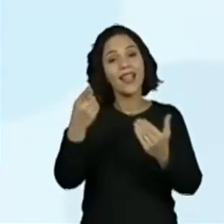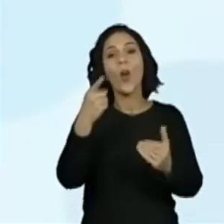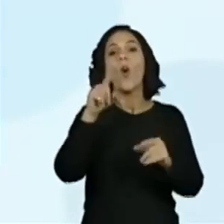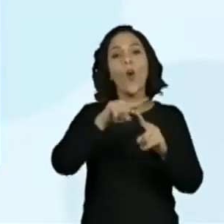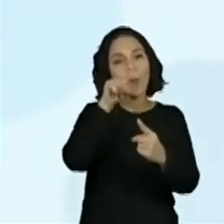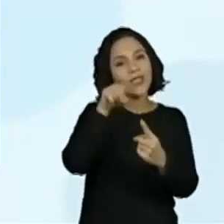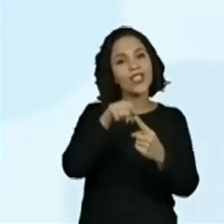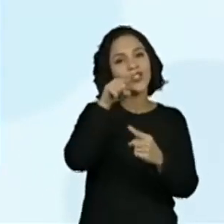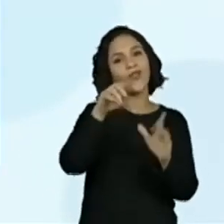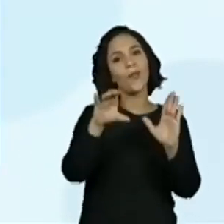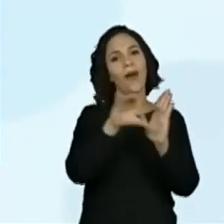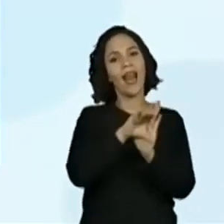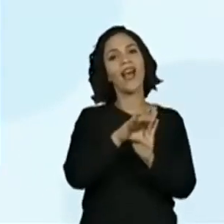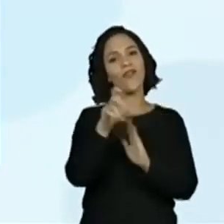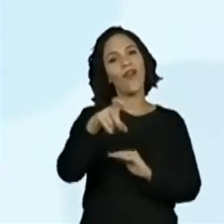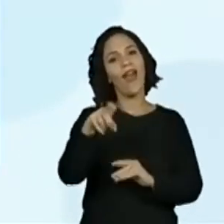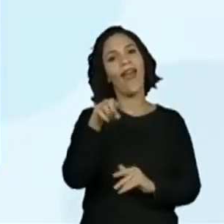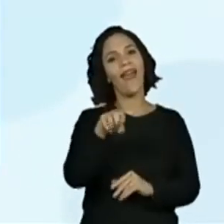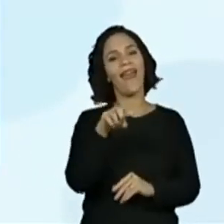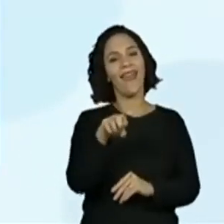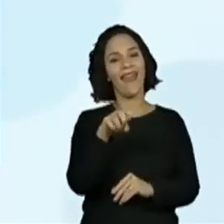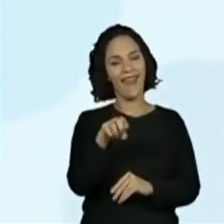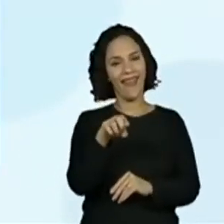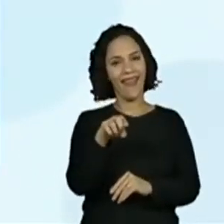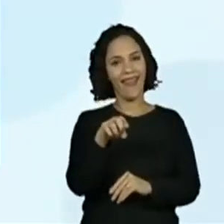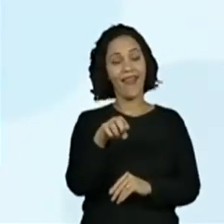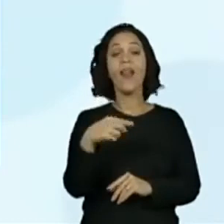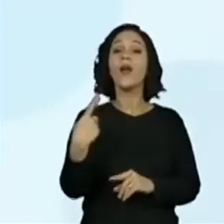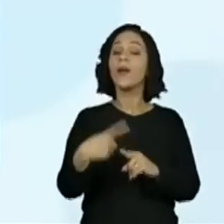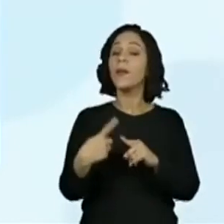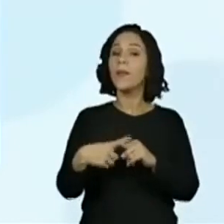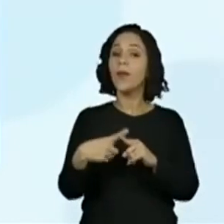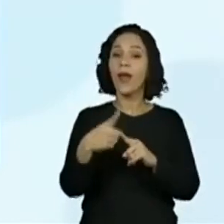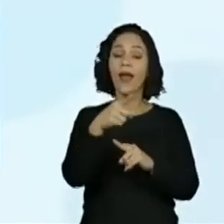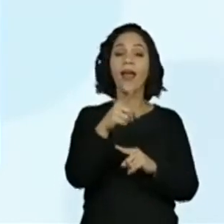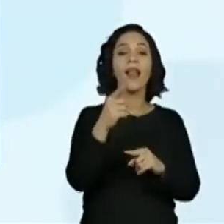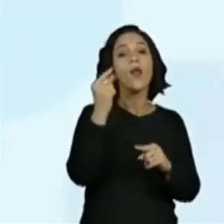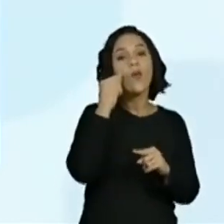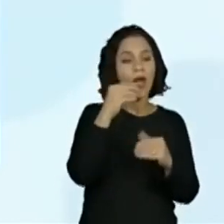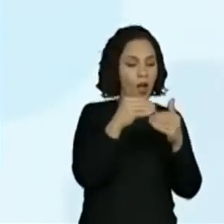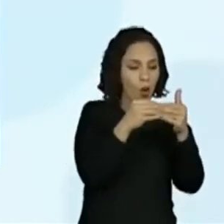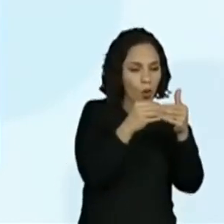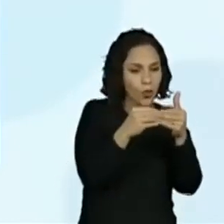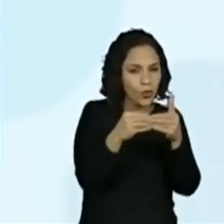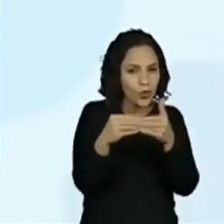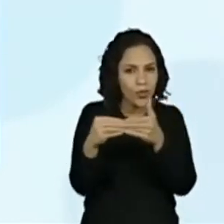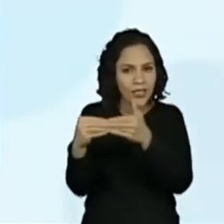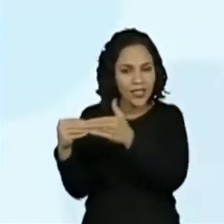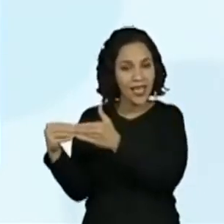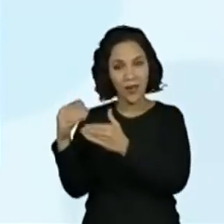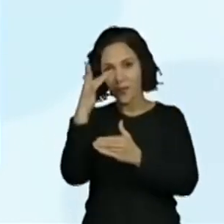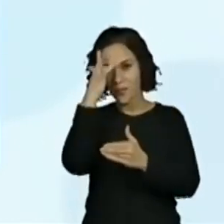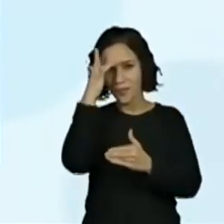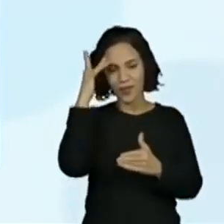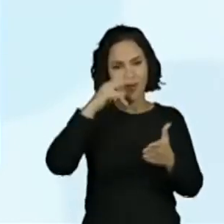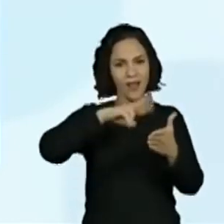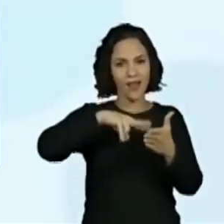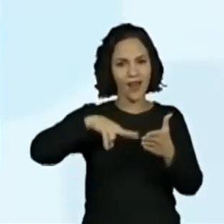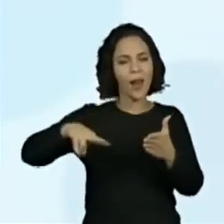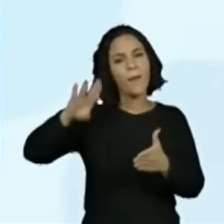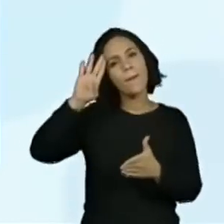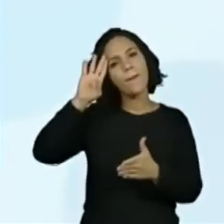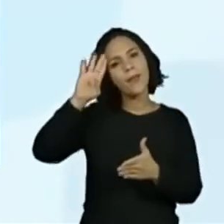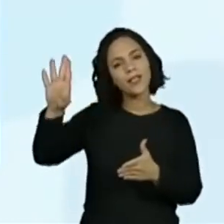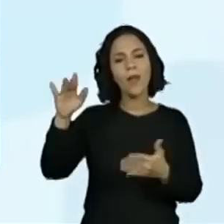este primeiro parágrafo da notícia pretende. conduzir o leitor pelos